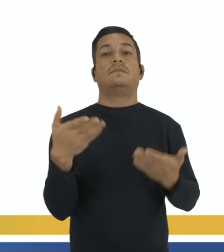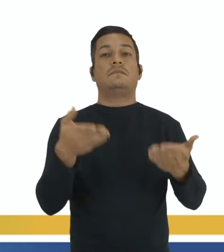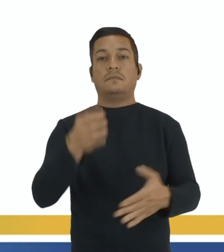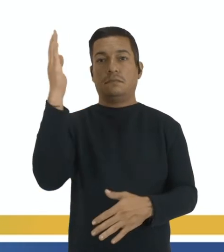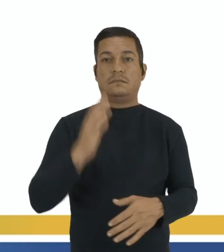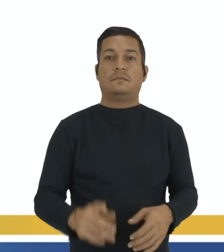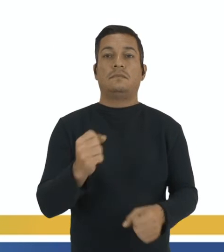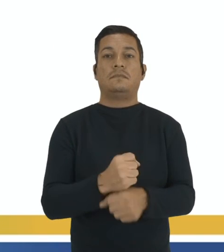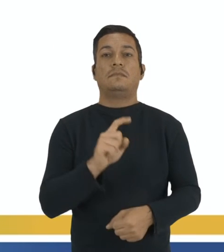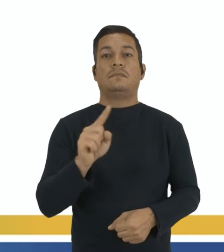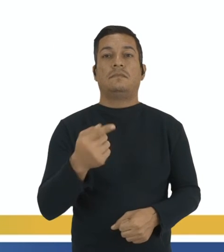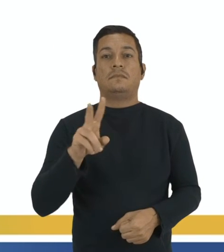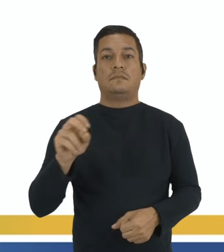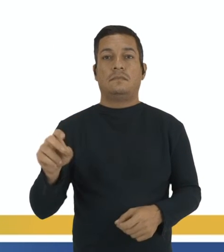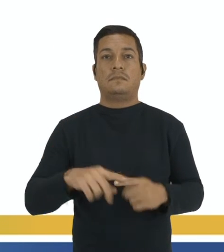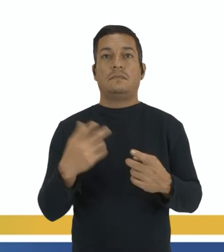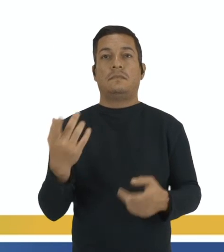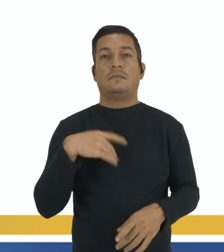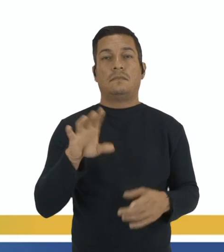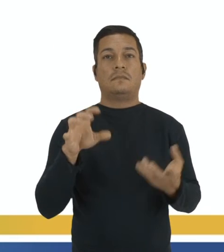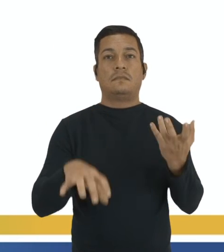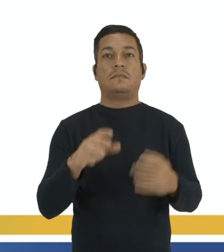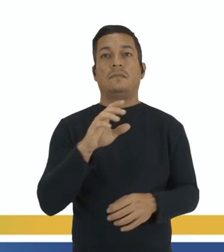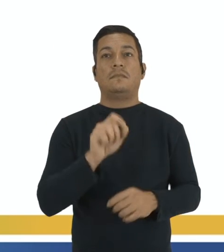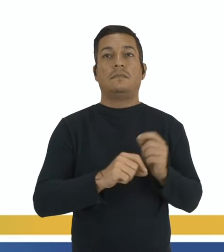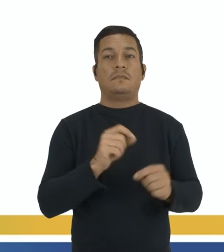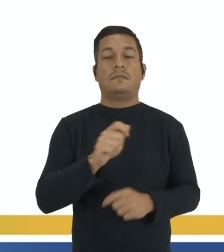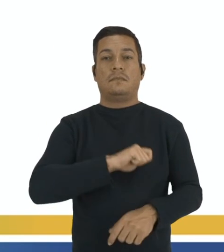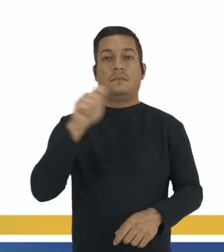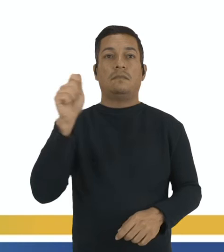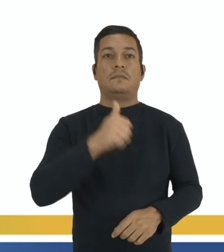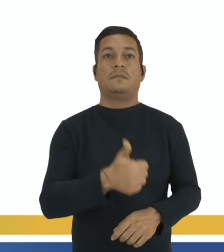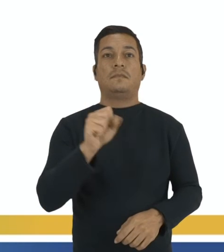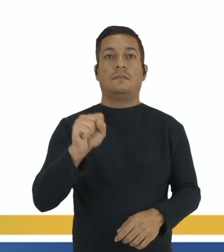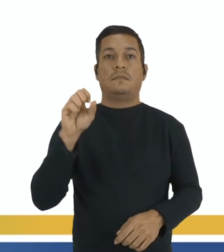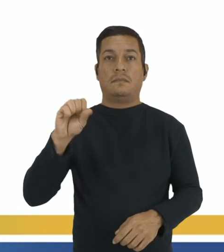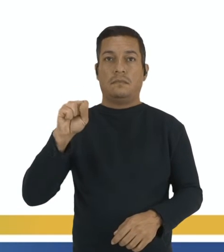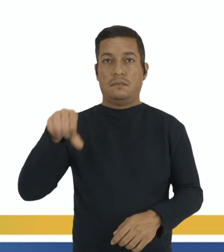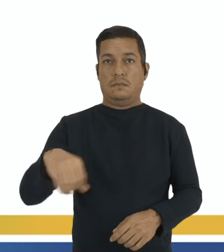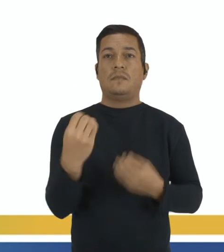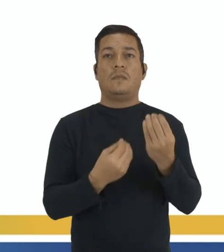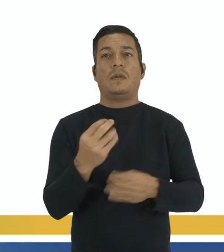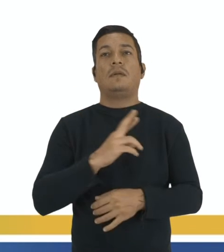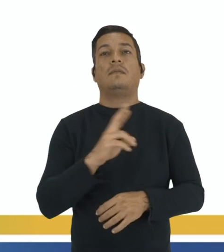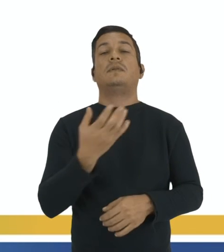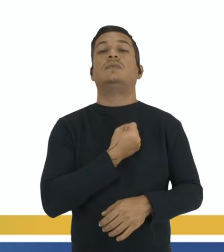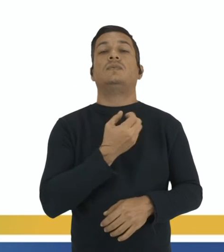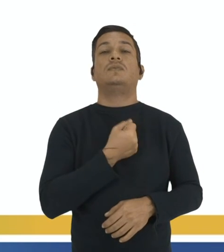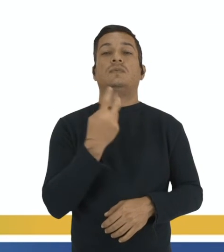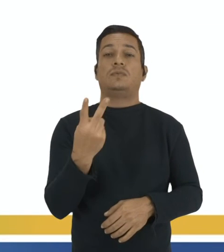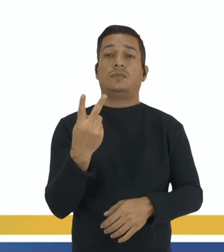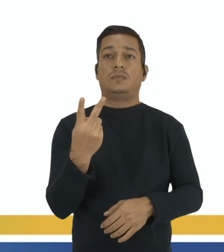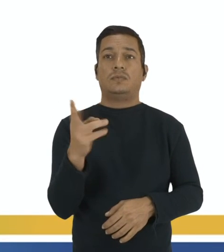Brasil em 1500, mas a República só foi proclamada em 1889. Como são representados esses